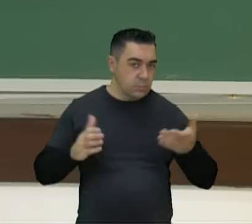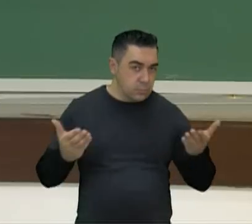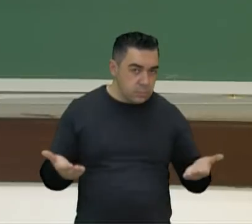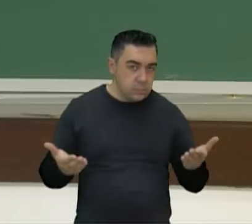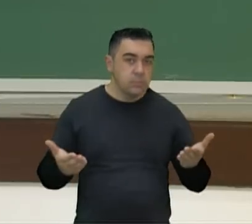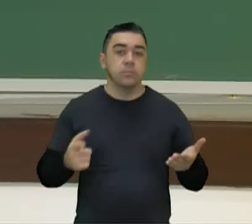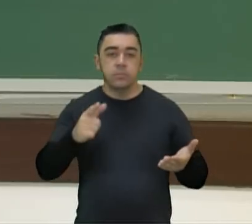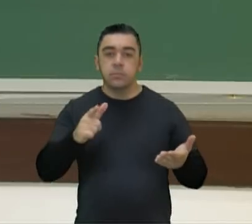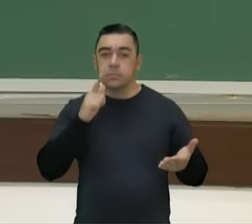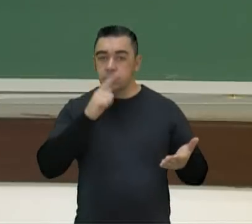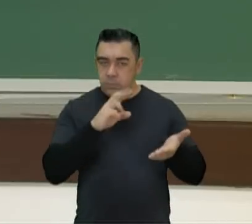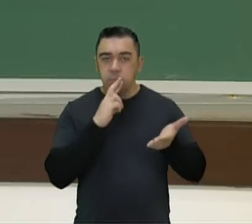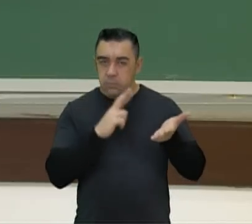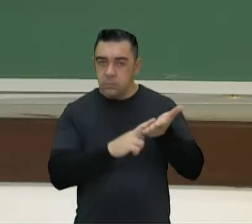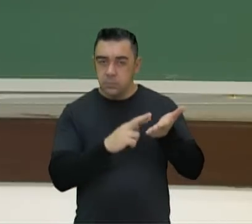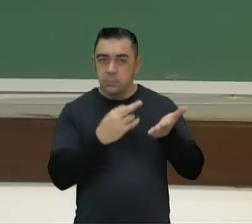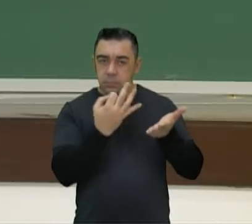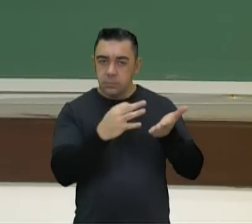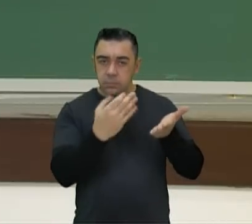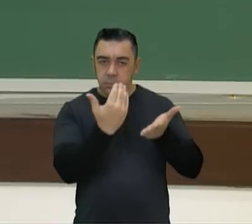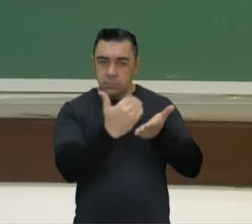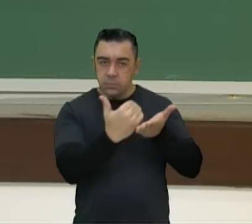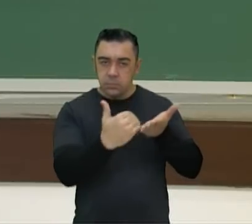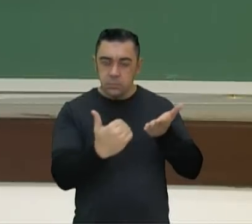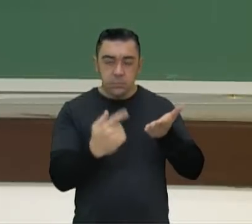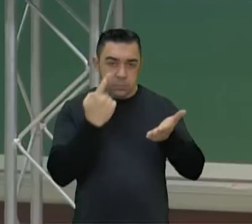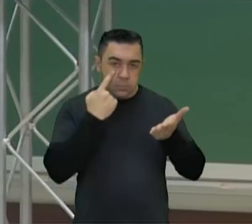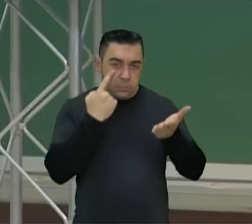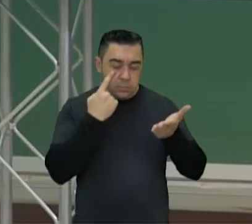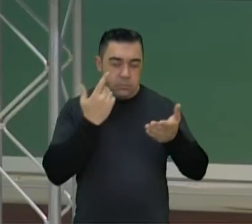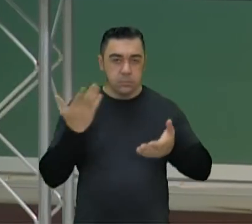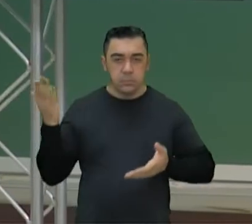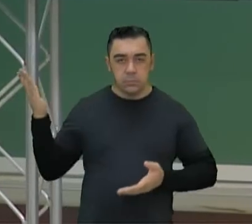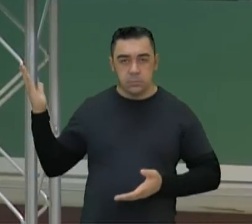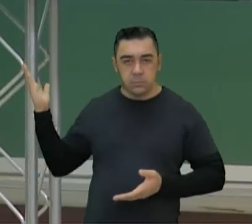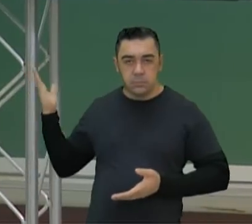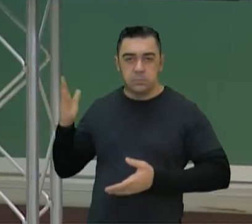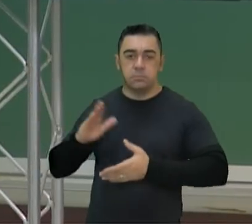Então, conseguiram identificar o resultado? Vamos verificar?